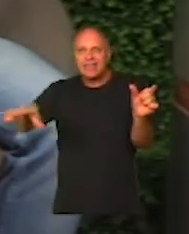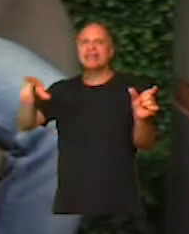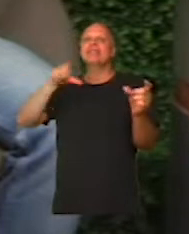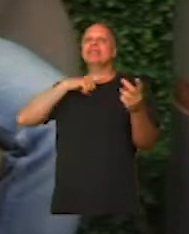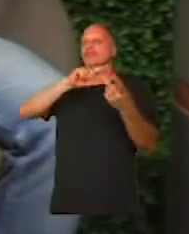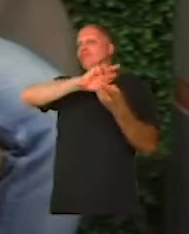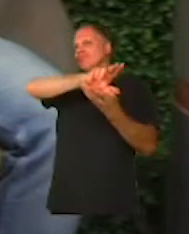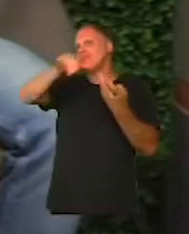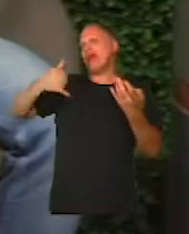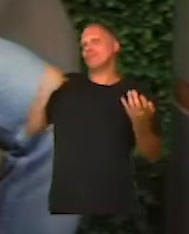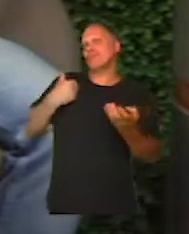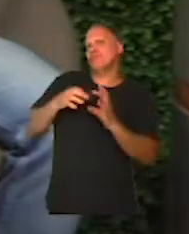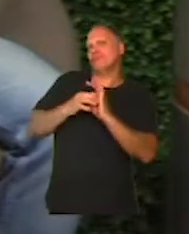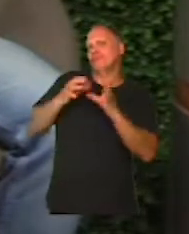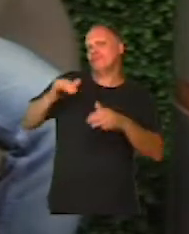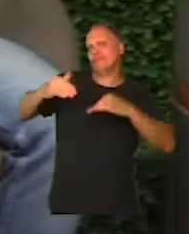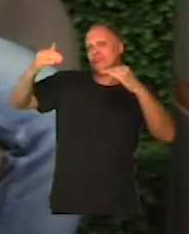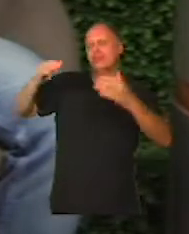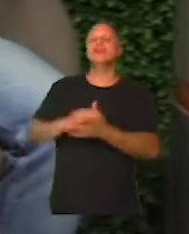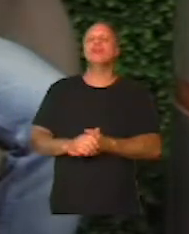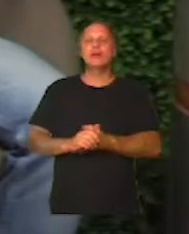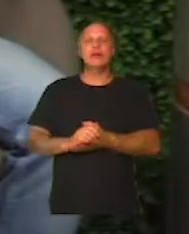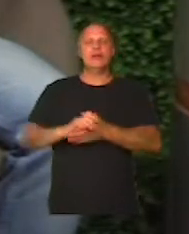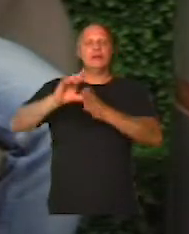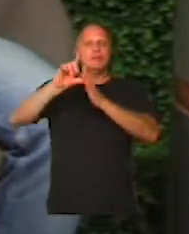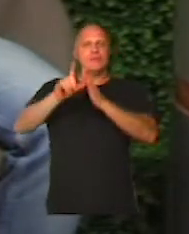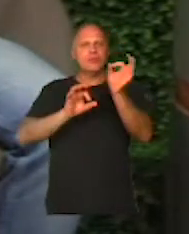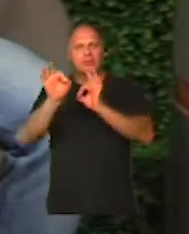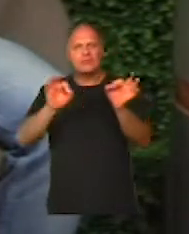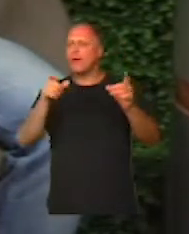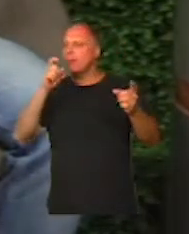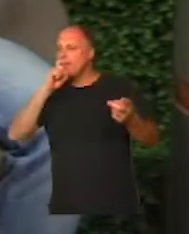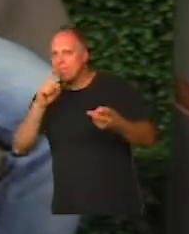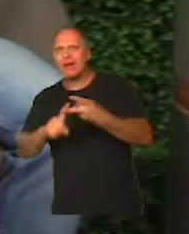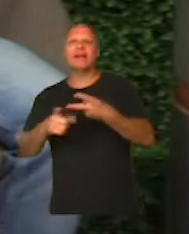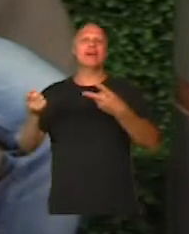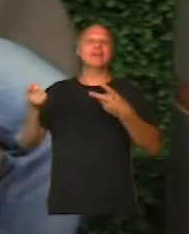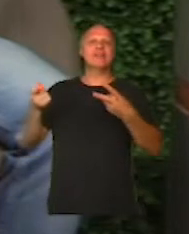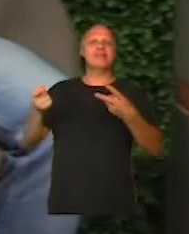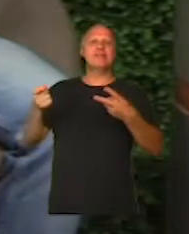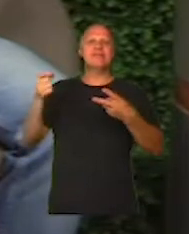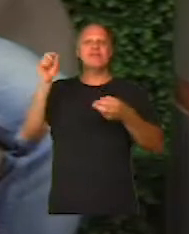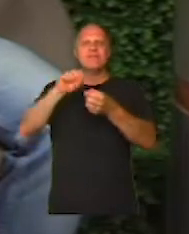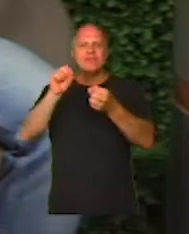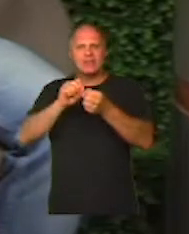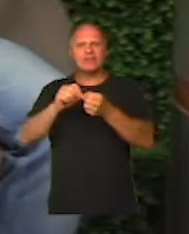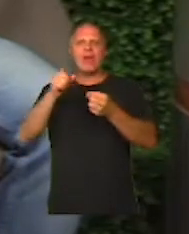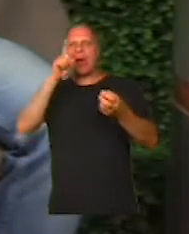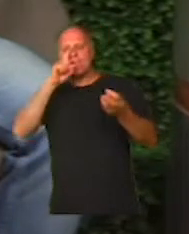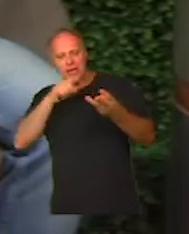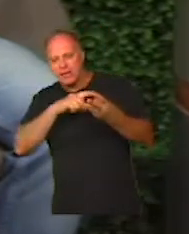pessoas de todas as cidades, né? Aí entrou Fernando Rodenbusch, fazendo o pai, que fez um personagem fantástico. Rita de Oliveira, fazendo a